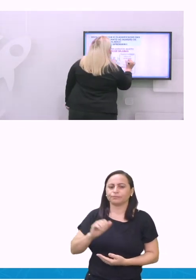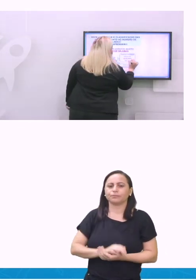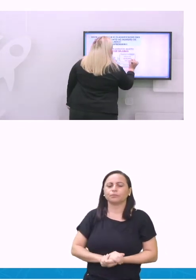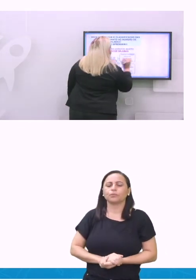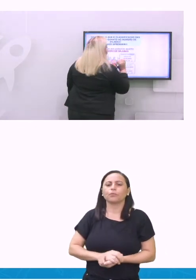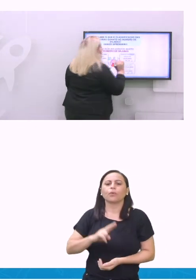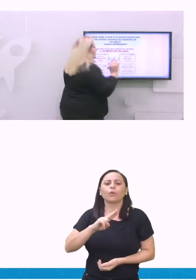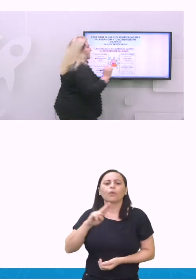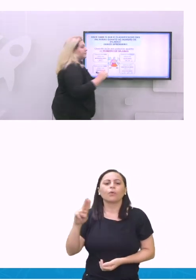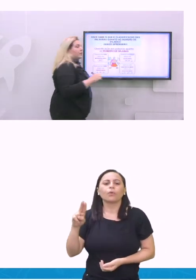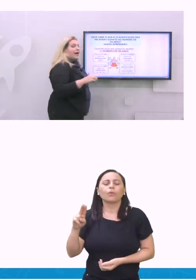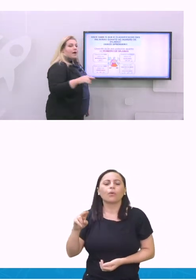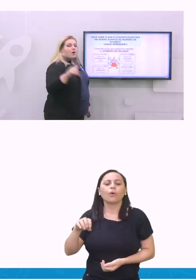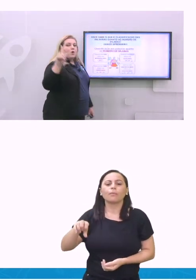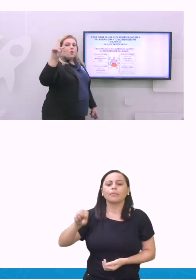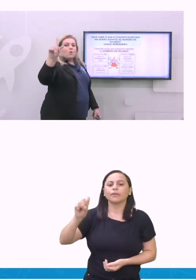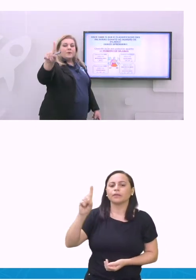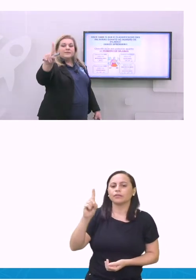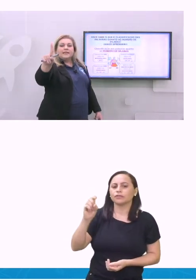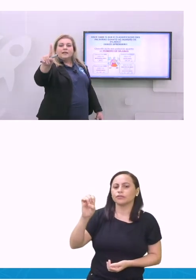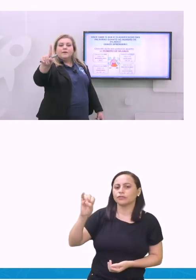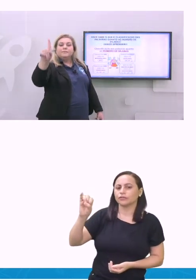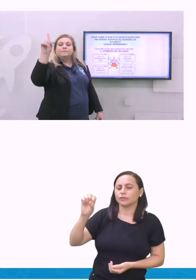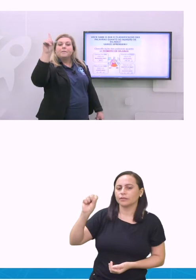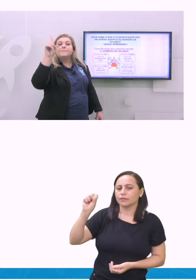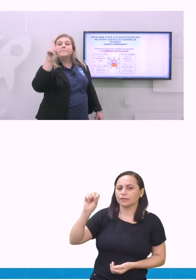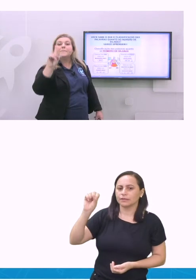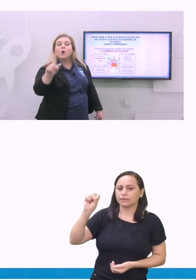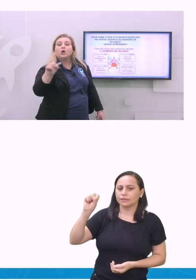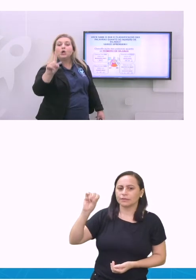dissílabas. Então, vamos recapitular. Uma sílaba,